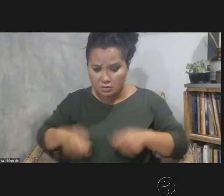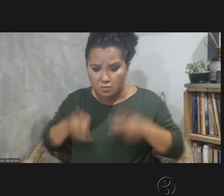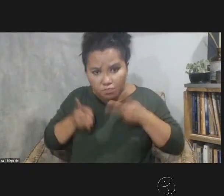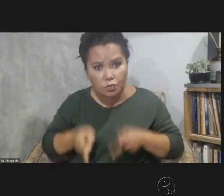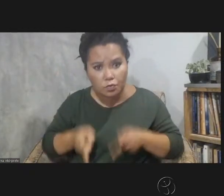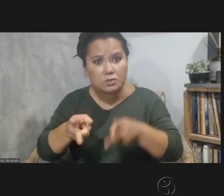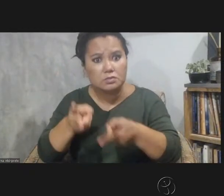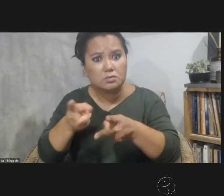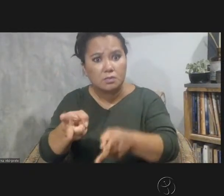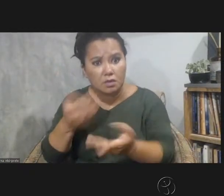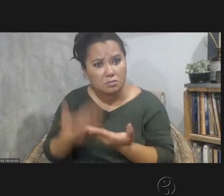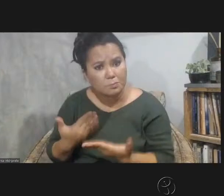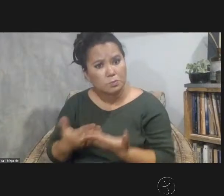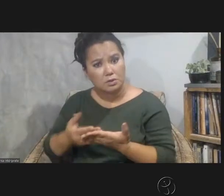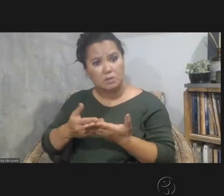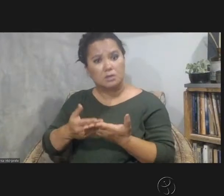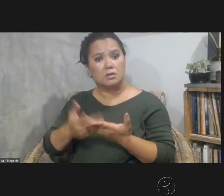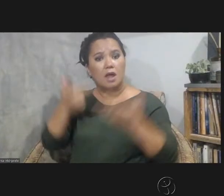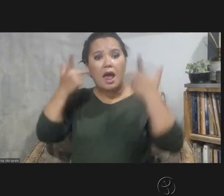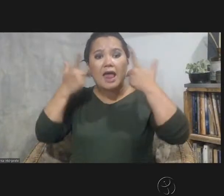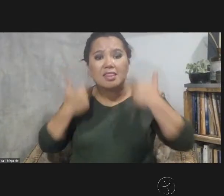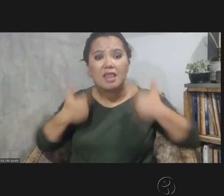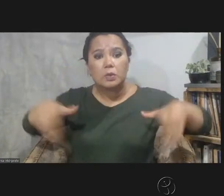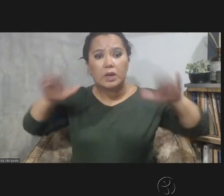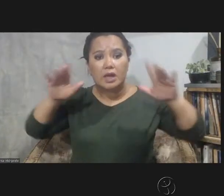natureza, as propriedades